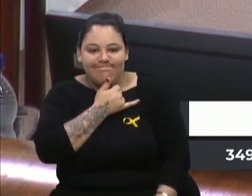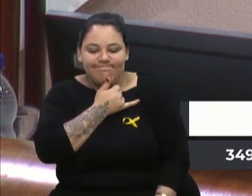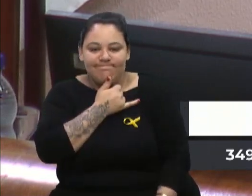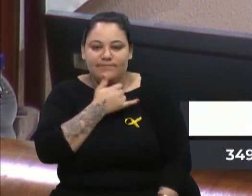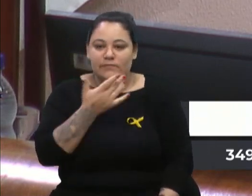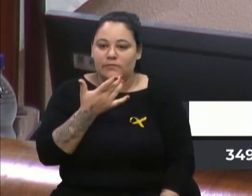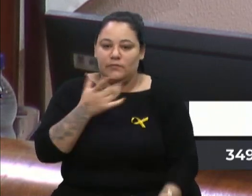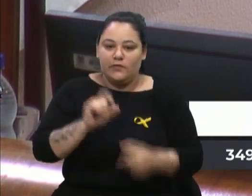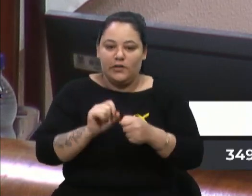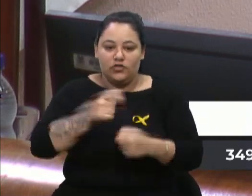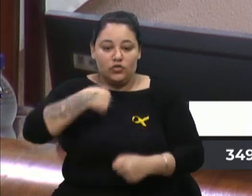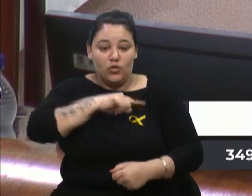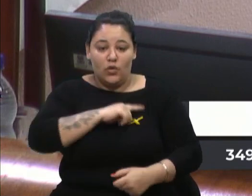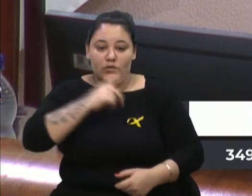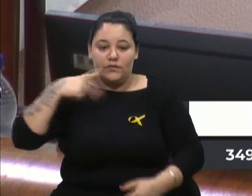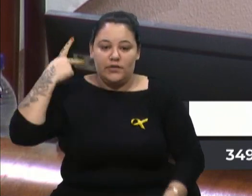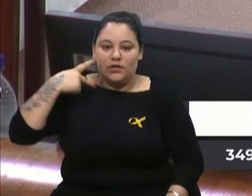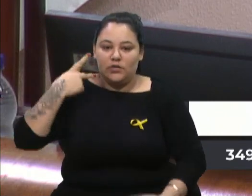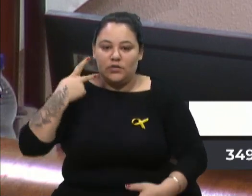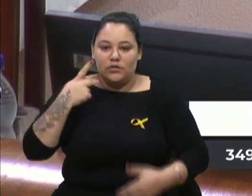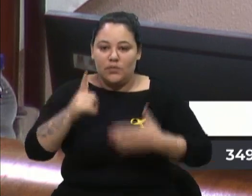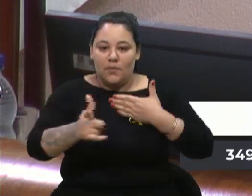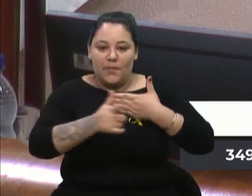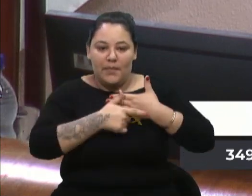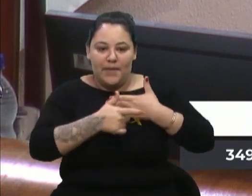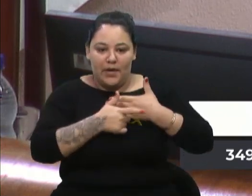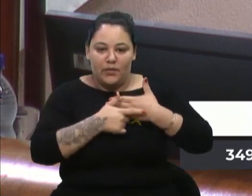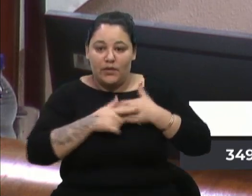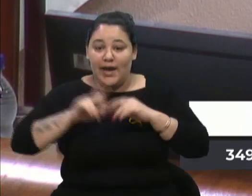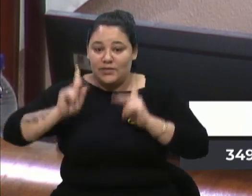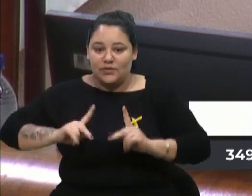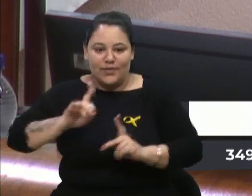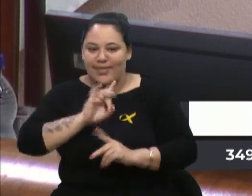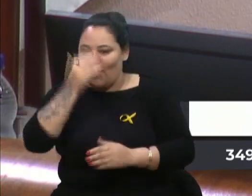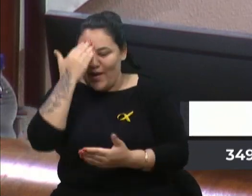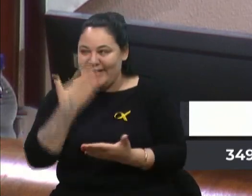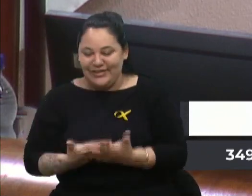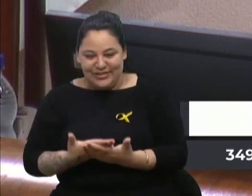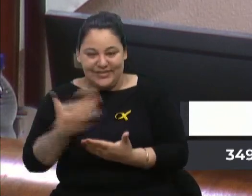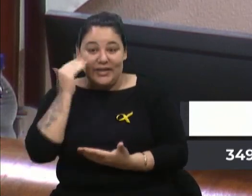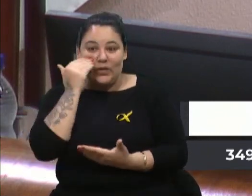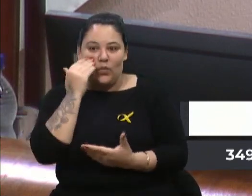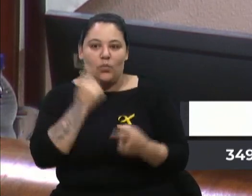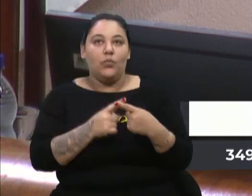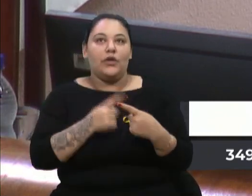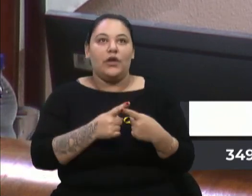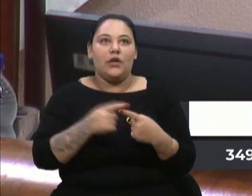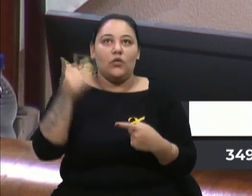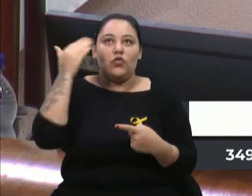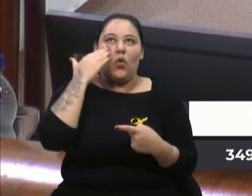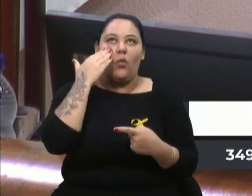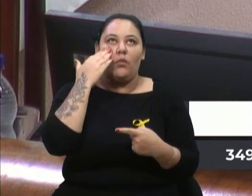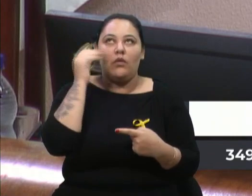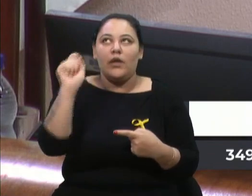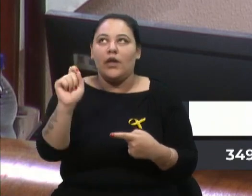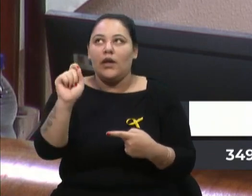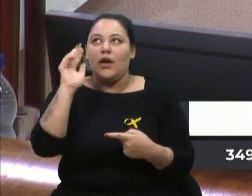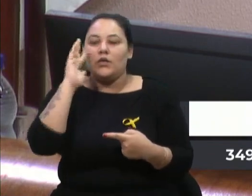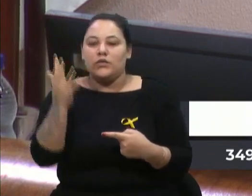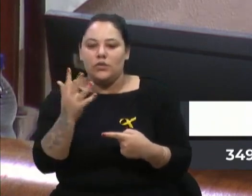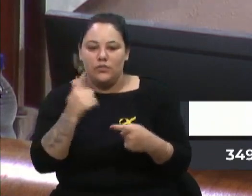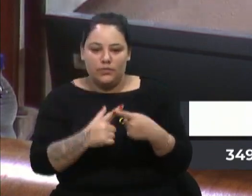de nós políticos, às vezes sermos desacreditados, porque eu fico sabendo porque eu acompanho, porque é um